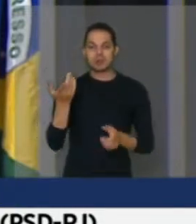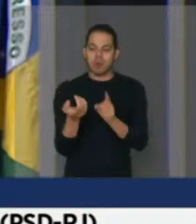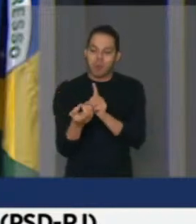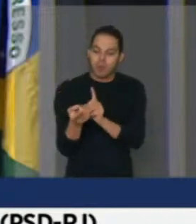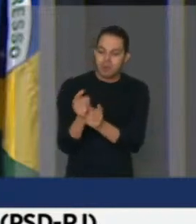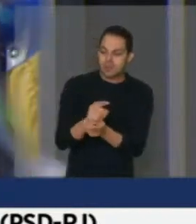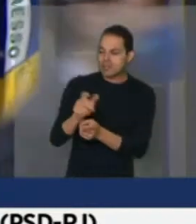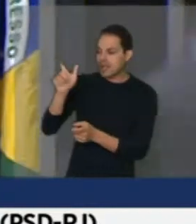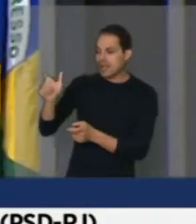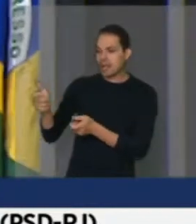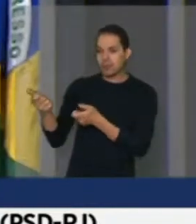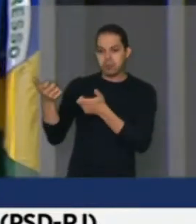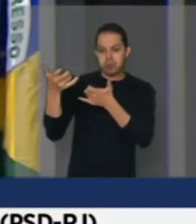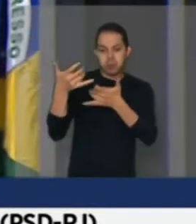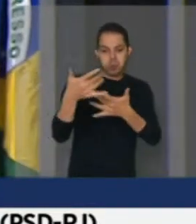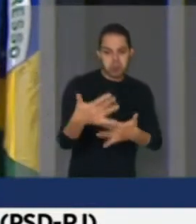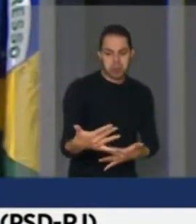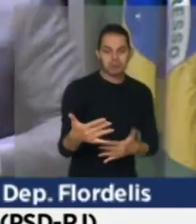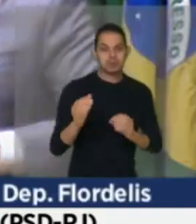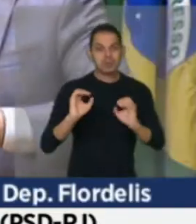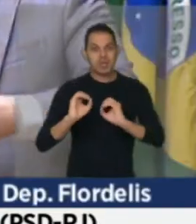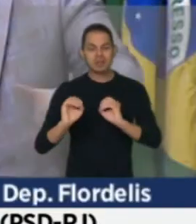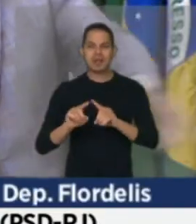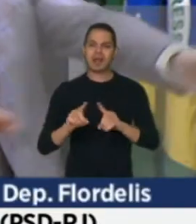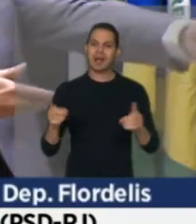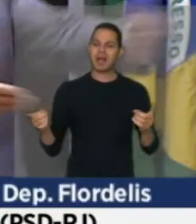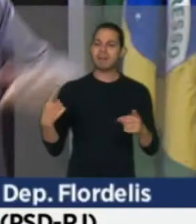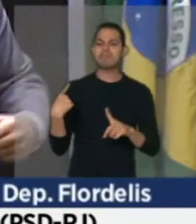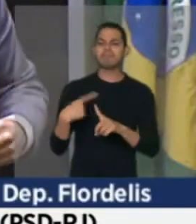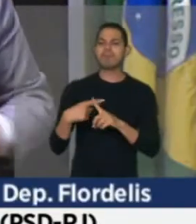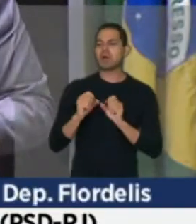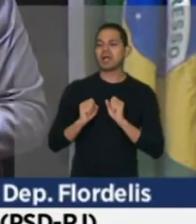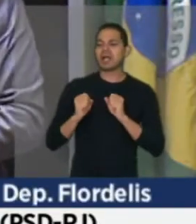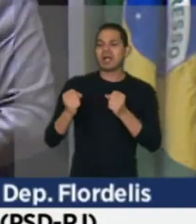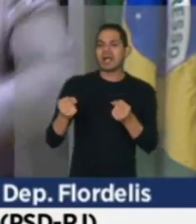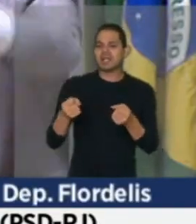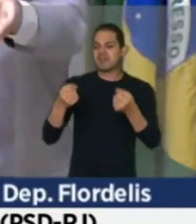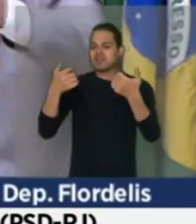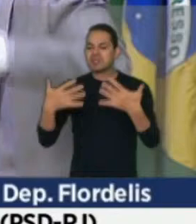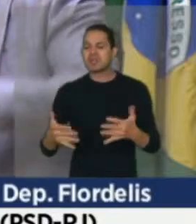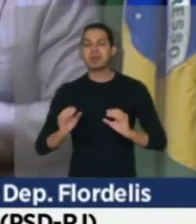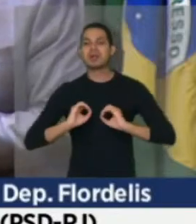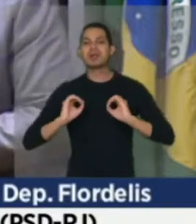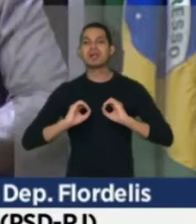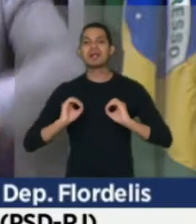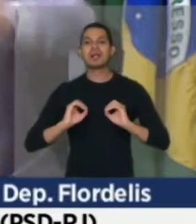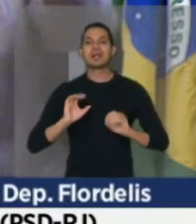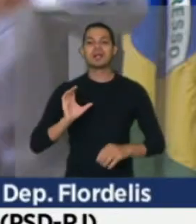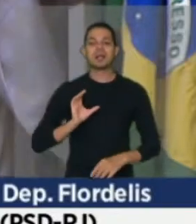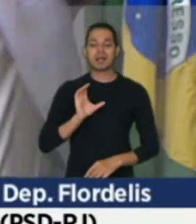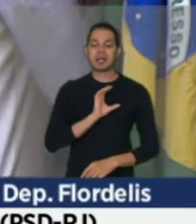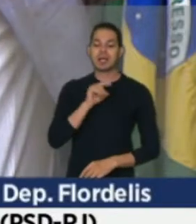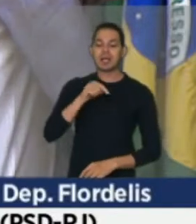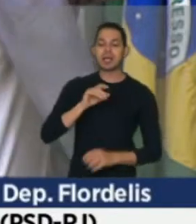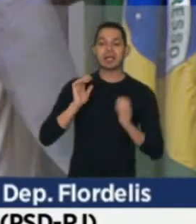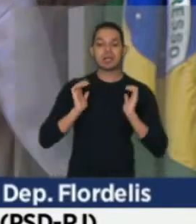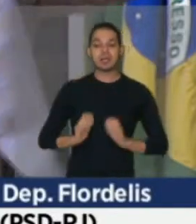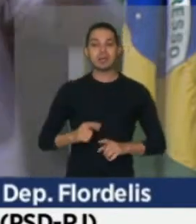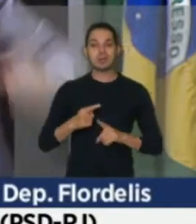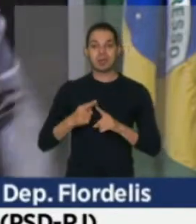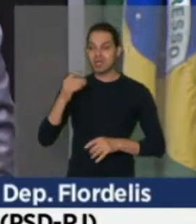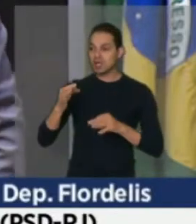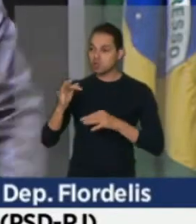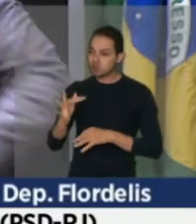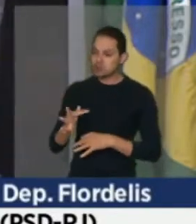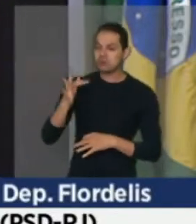contraditório. Ah, mas então por que a defesa não trouxe para a comissão de ética? Porque vai ter um júri lá na